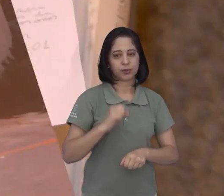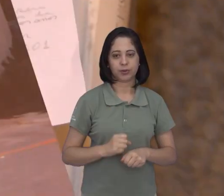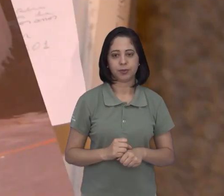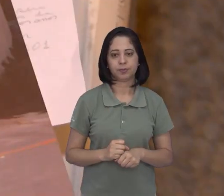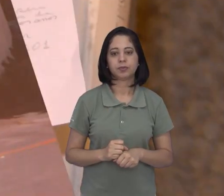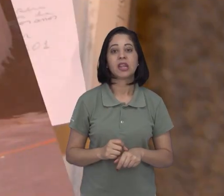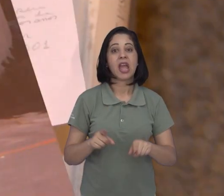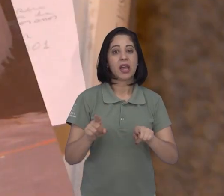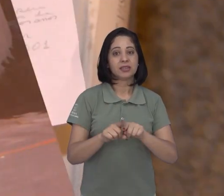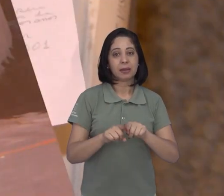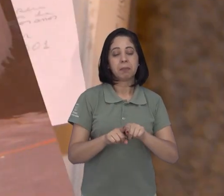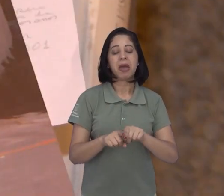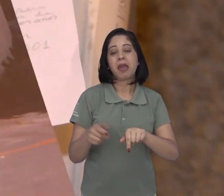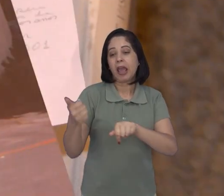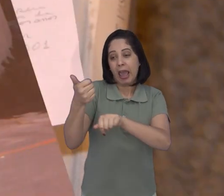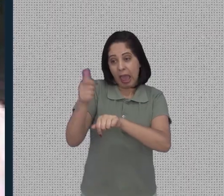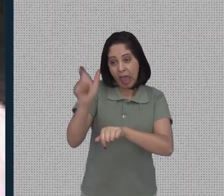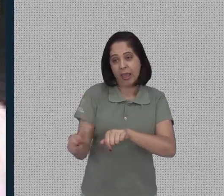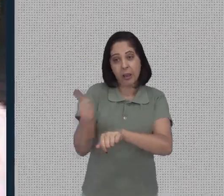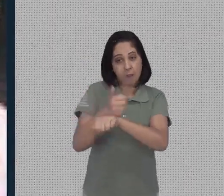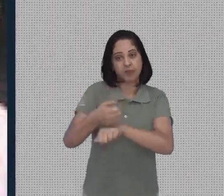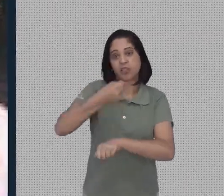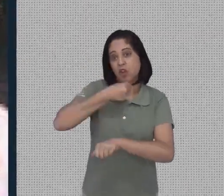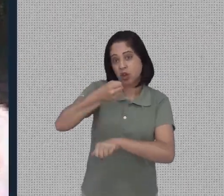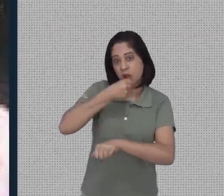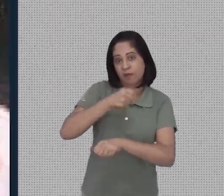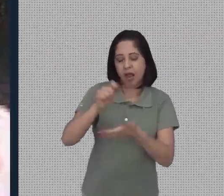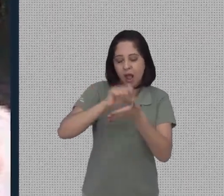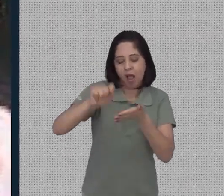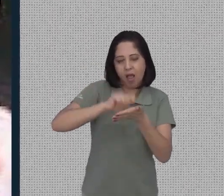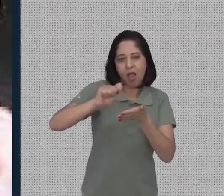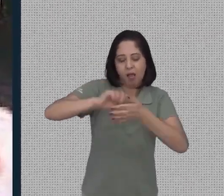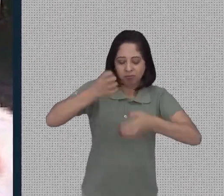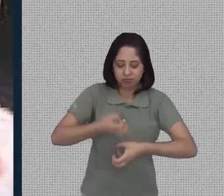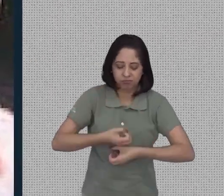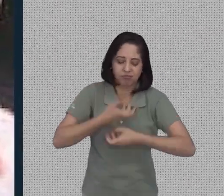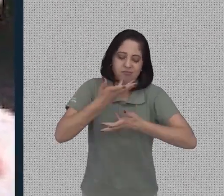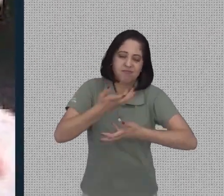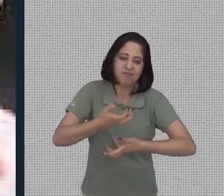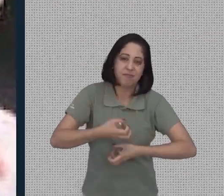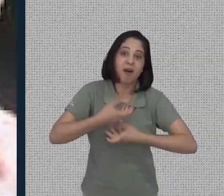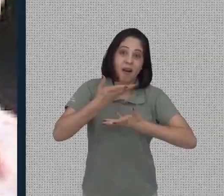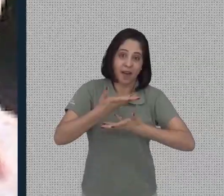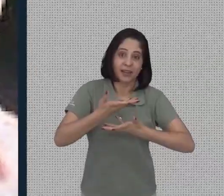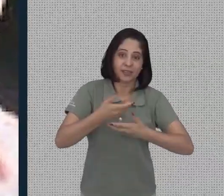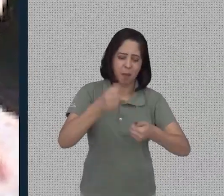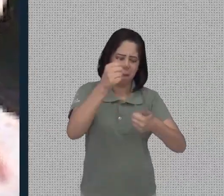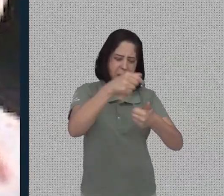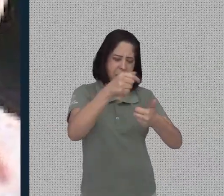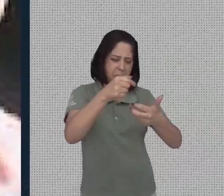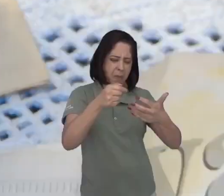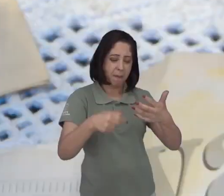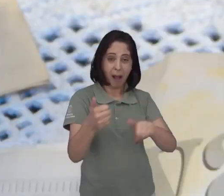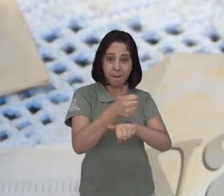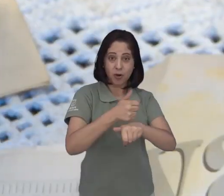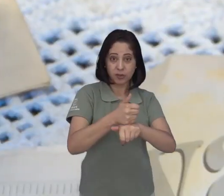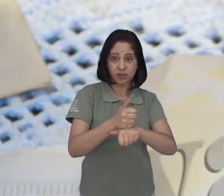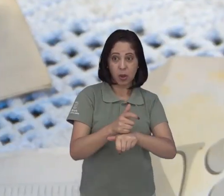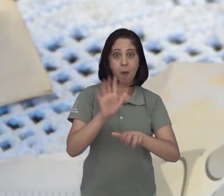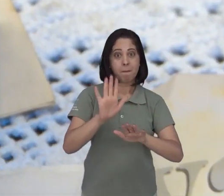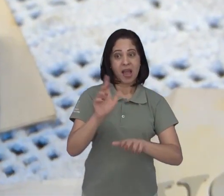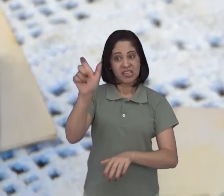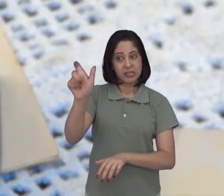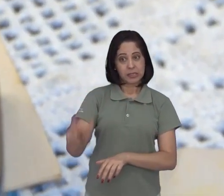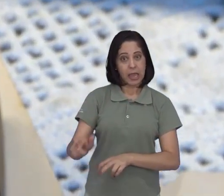primeira turma da Faculdade de Direito. Além das duas profissões, foi jornalista, escritor e poeta. E entre todos